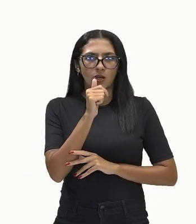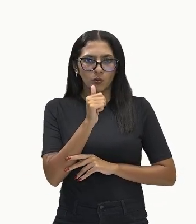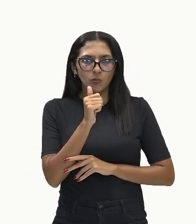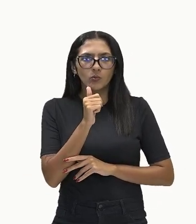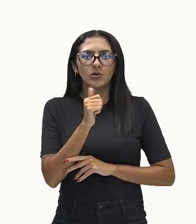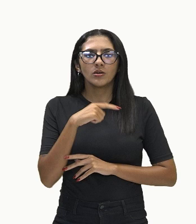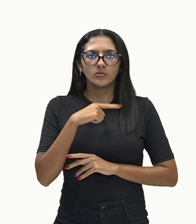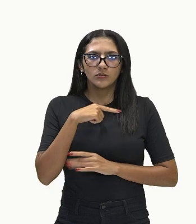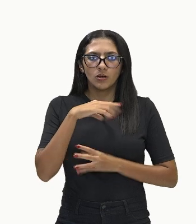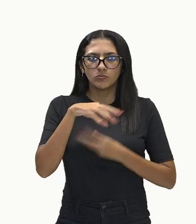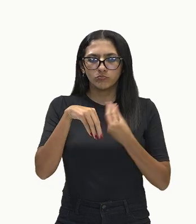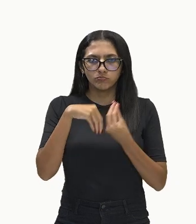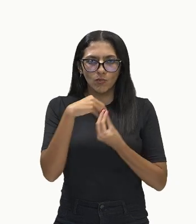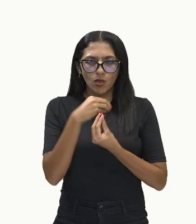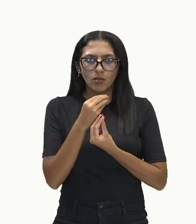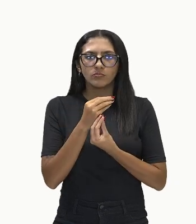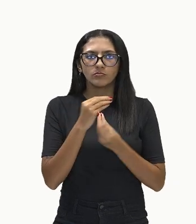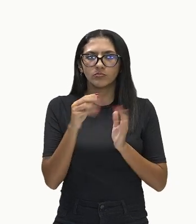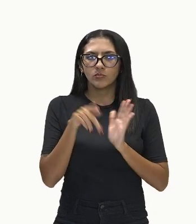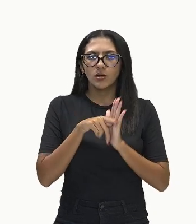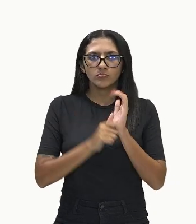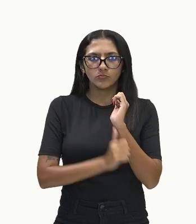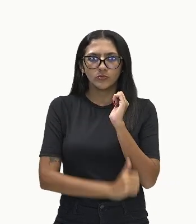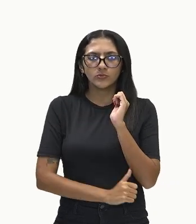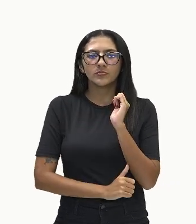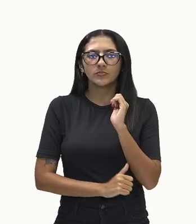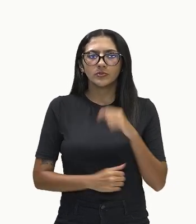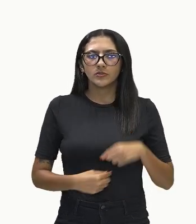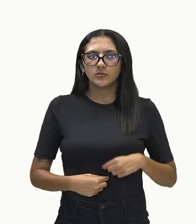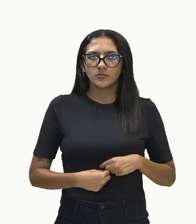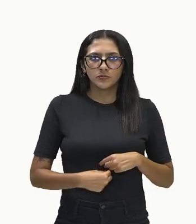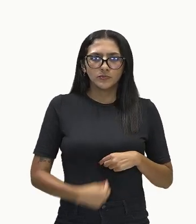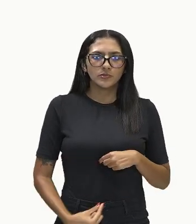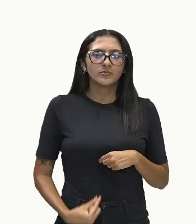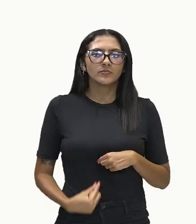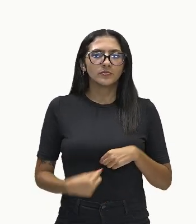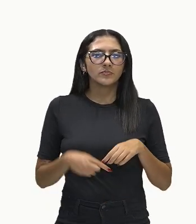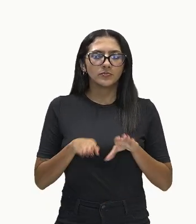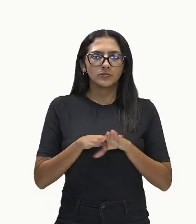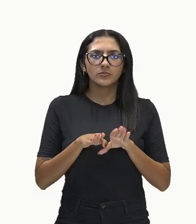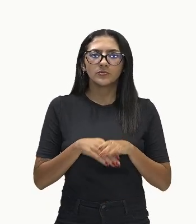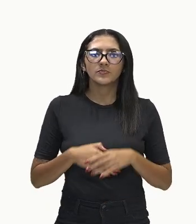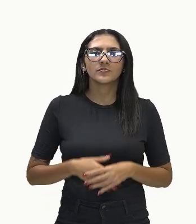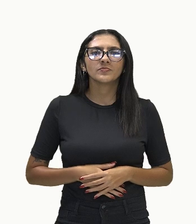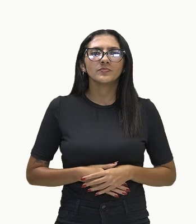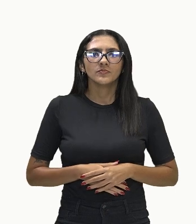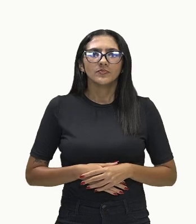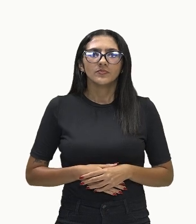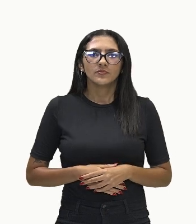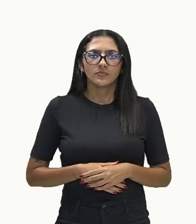bolo fecal, até chegar ao reto com a formação das fezes.